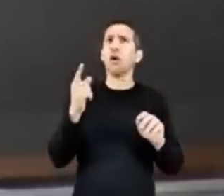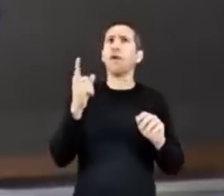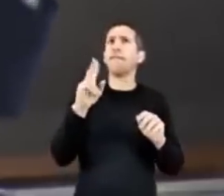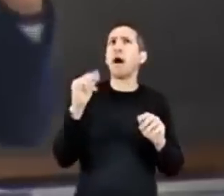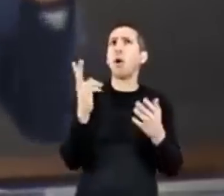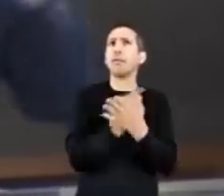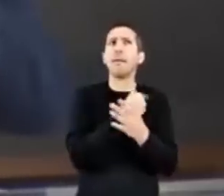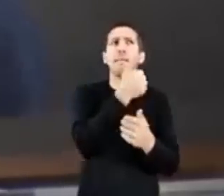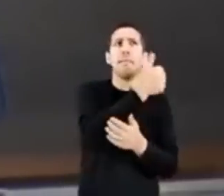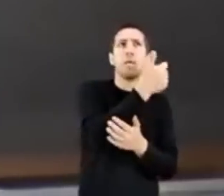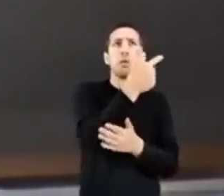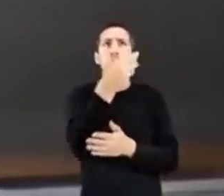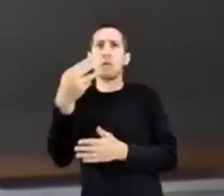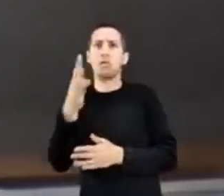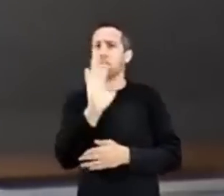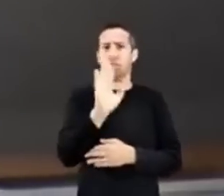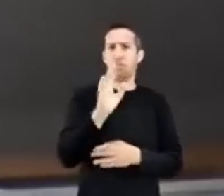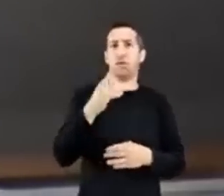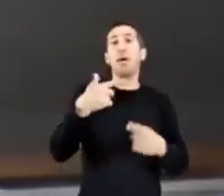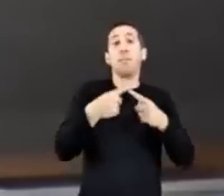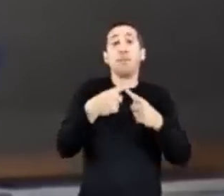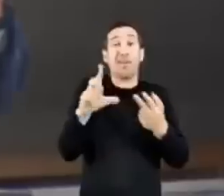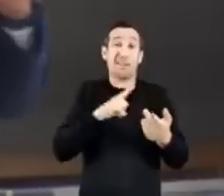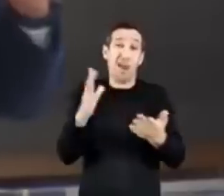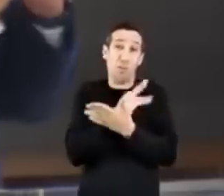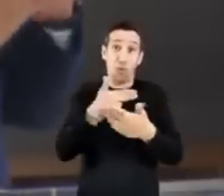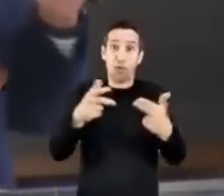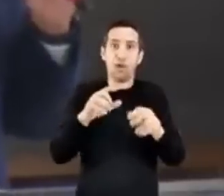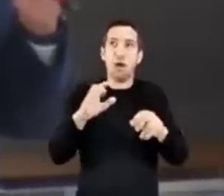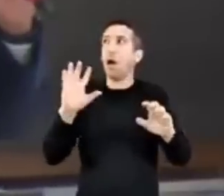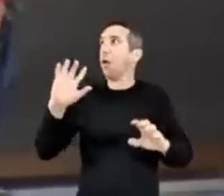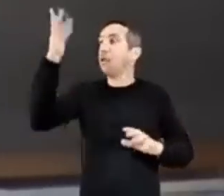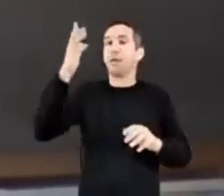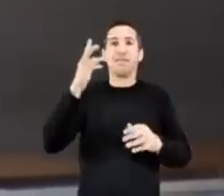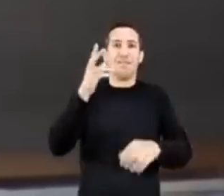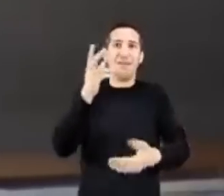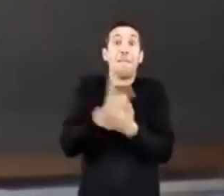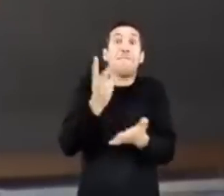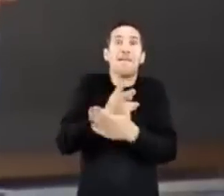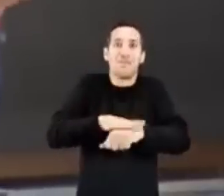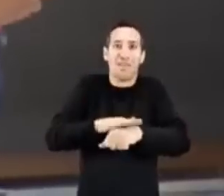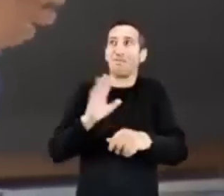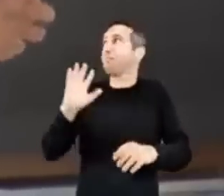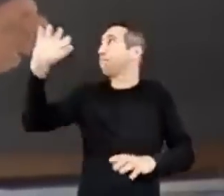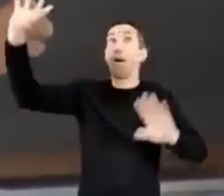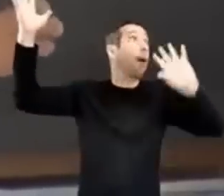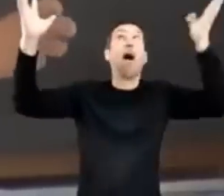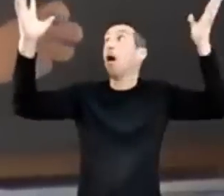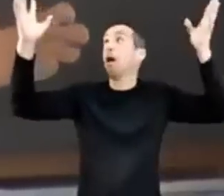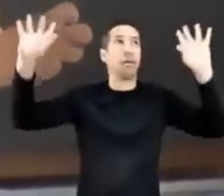ordem até porque muita coisa acontece simultaneamente né mas assim só para ter uma uma ideia por exemplo o